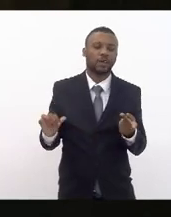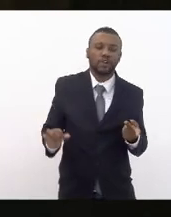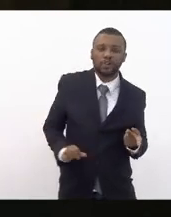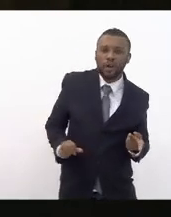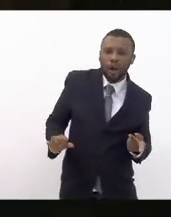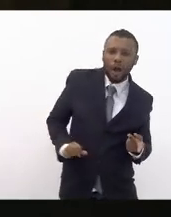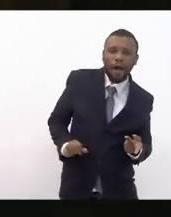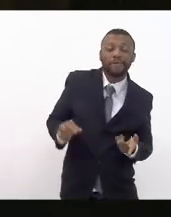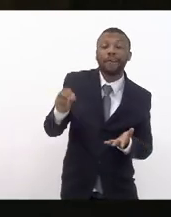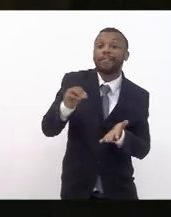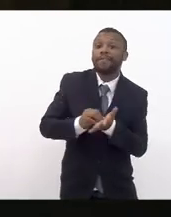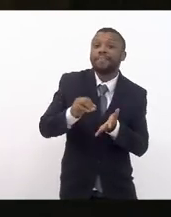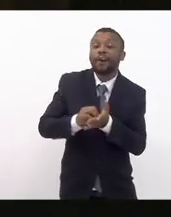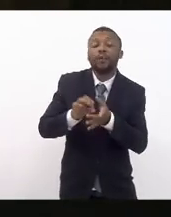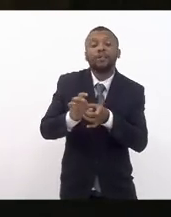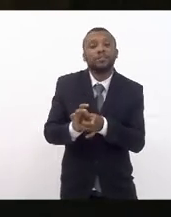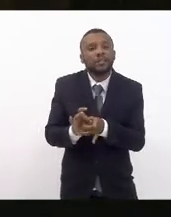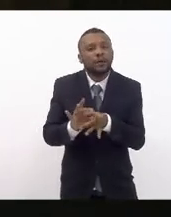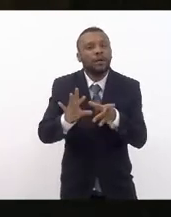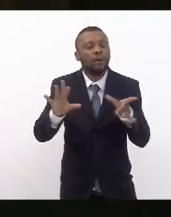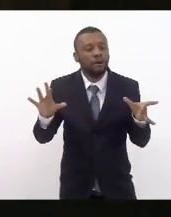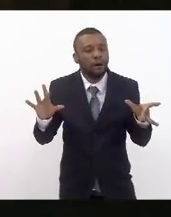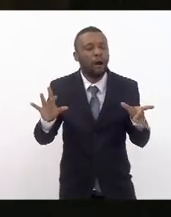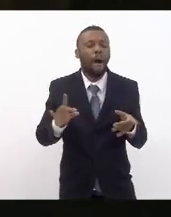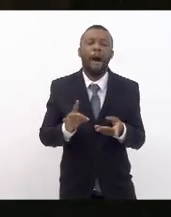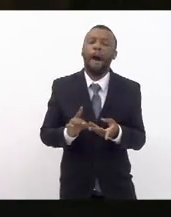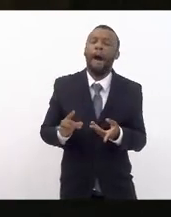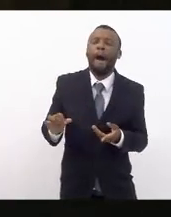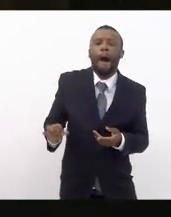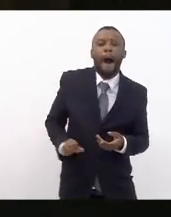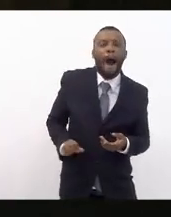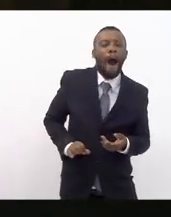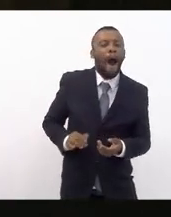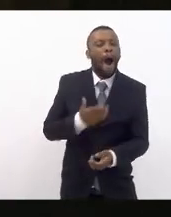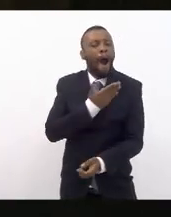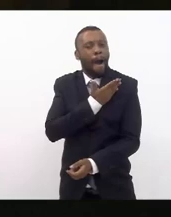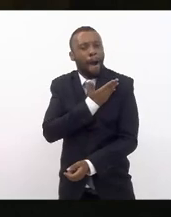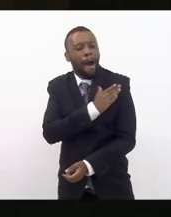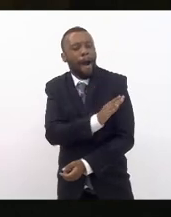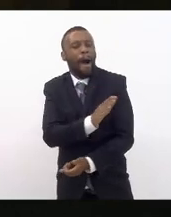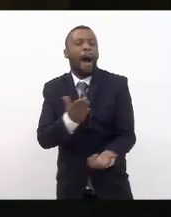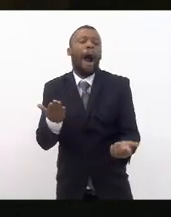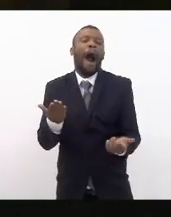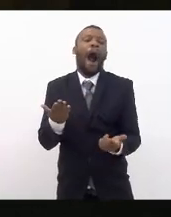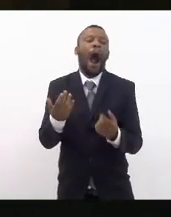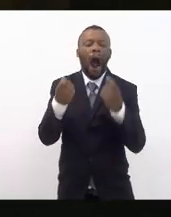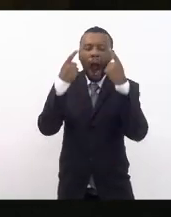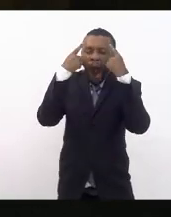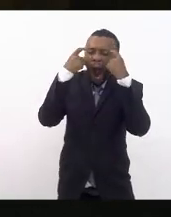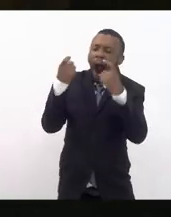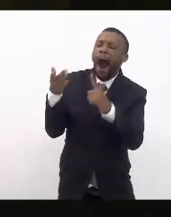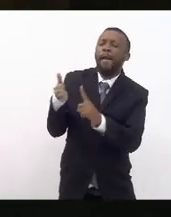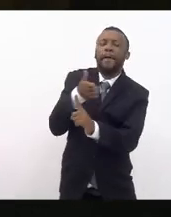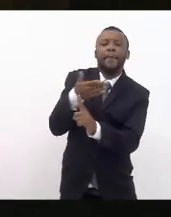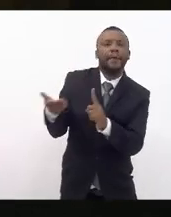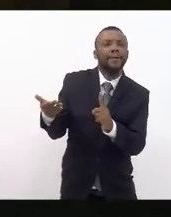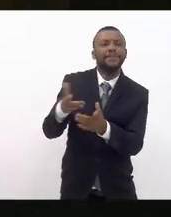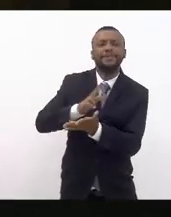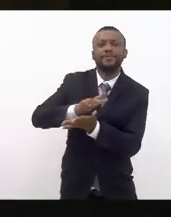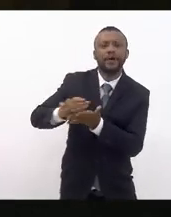pela falta de liberdade, sofrem discriminações, violência de toda